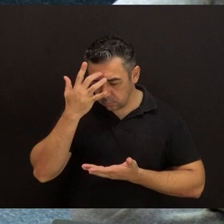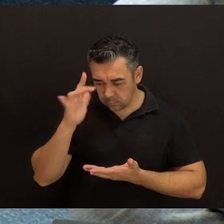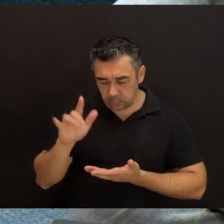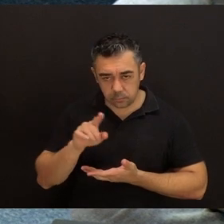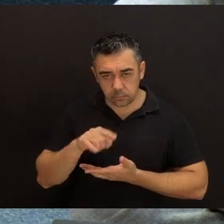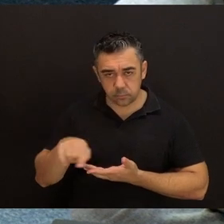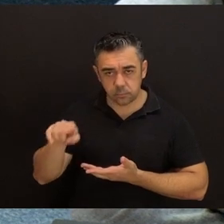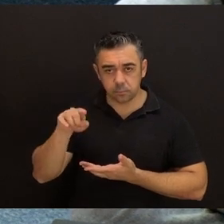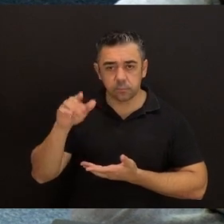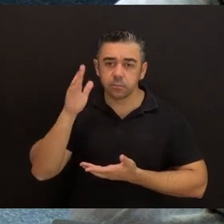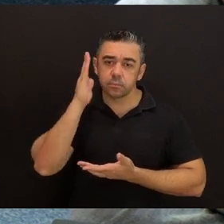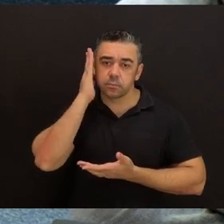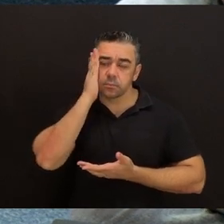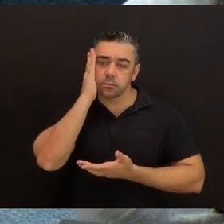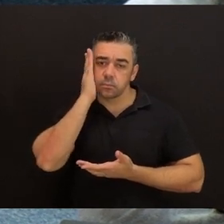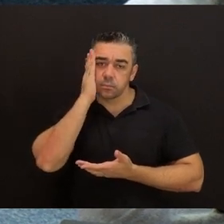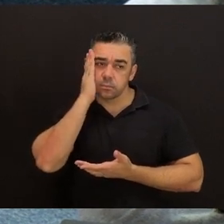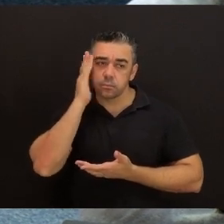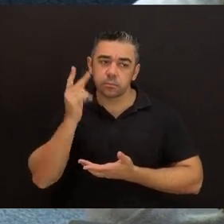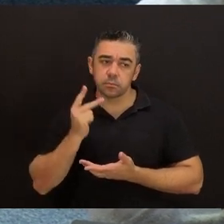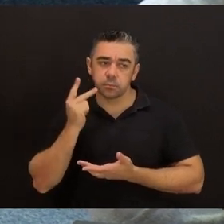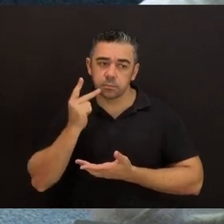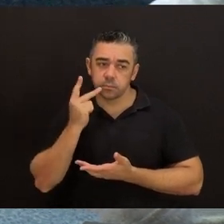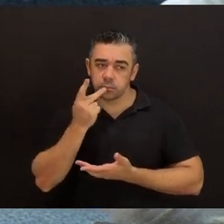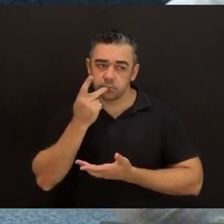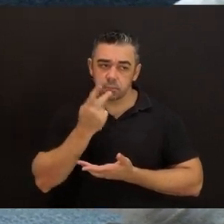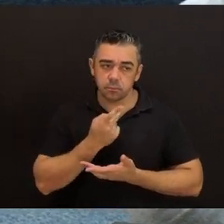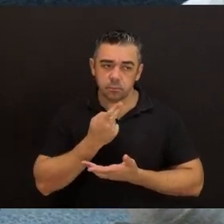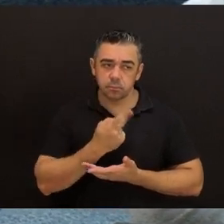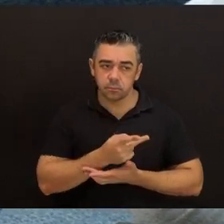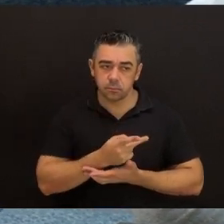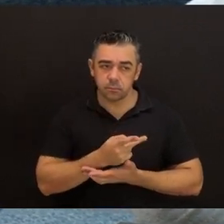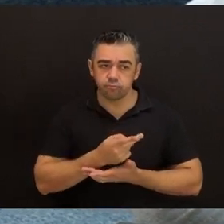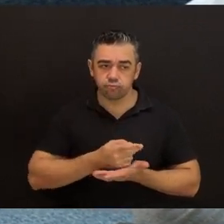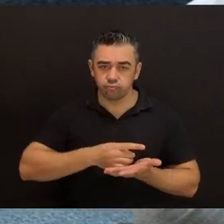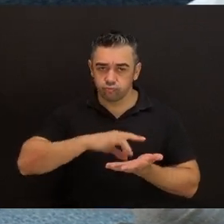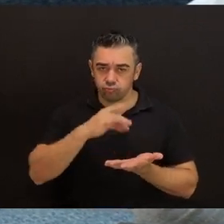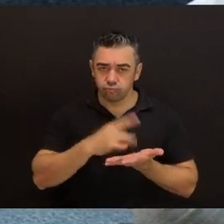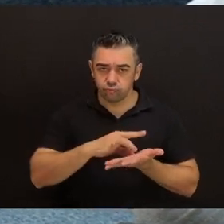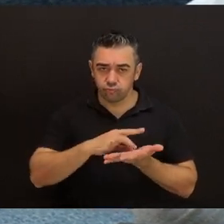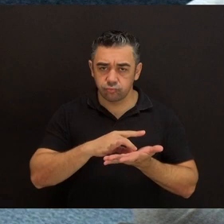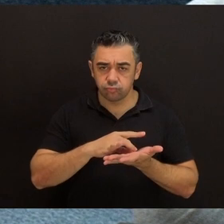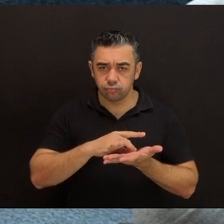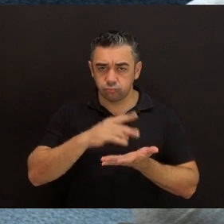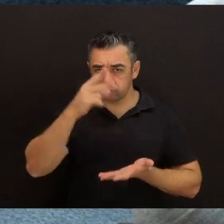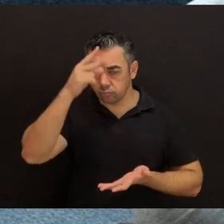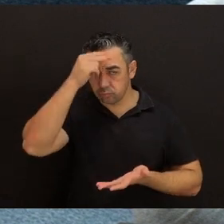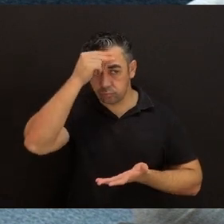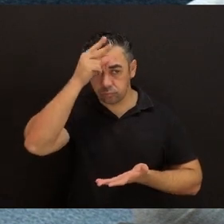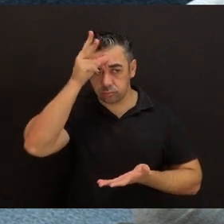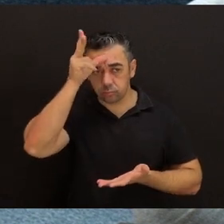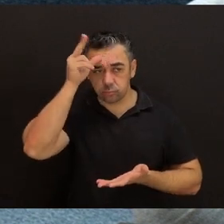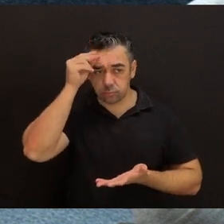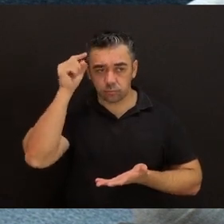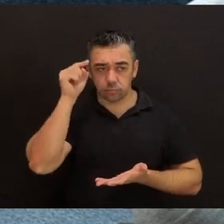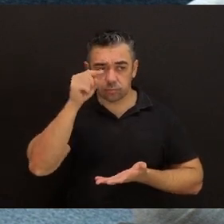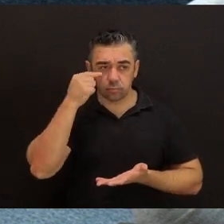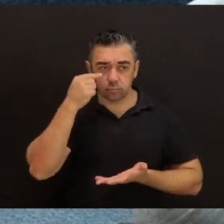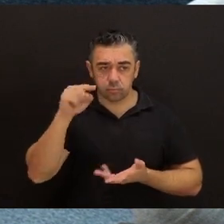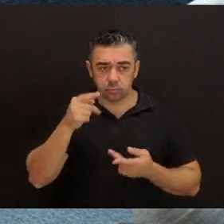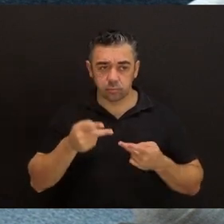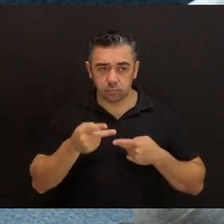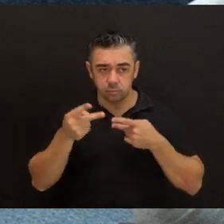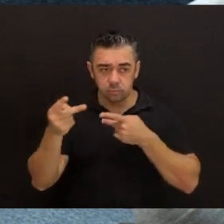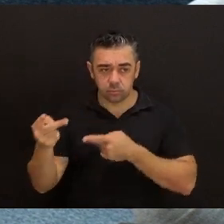os senhores como parlamentares também notificaram oficialmente a prefeitura sobre esse sobre essa visita não sei